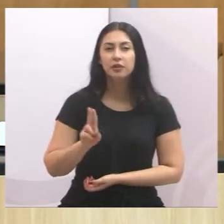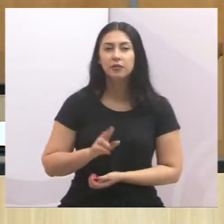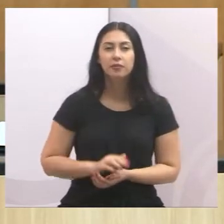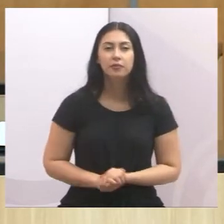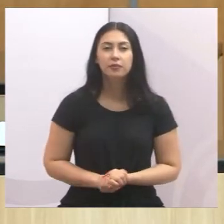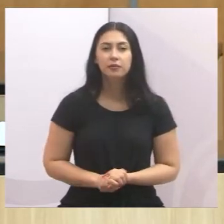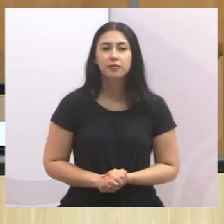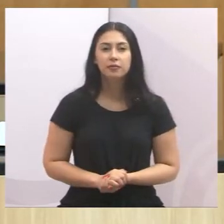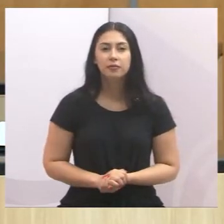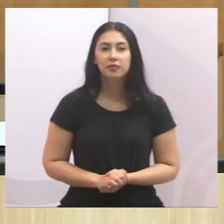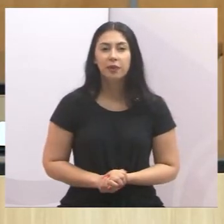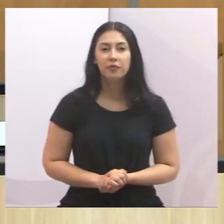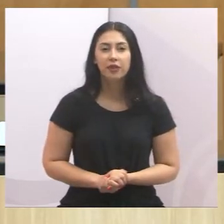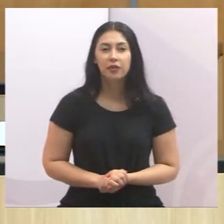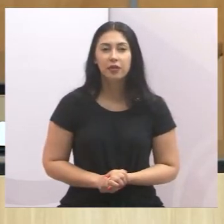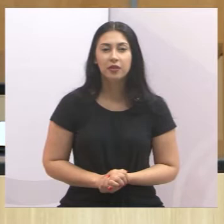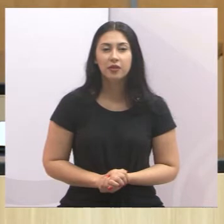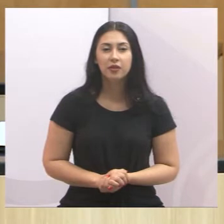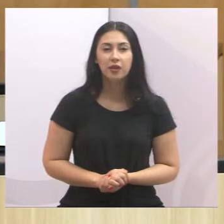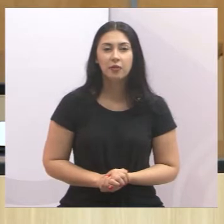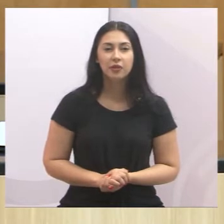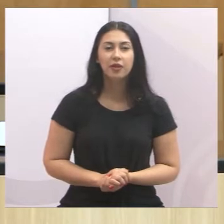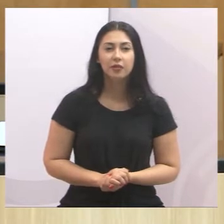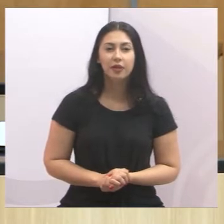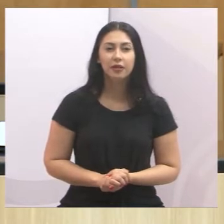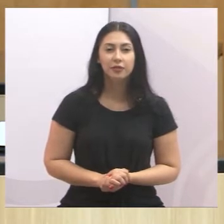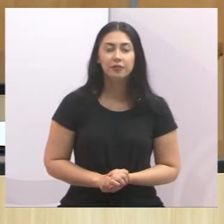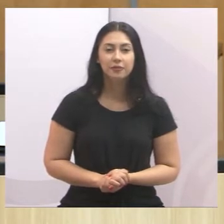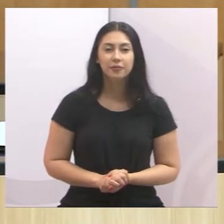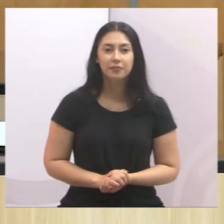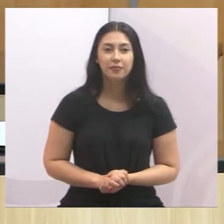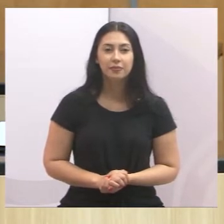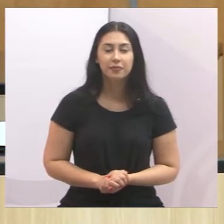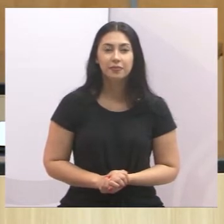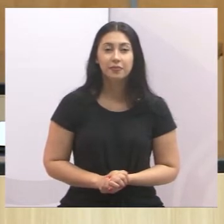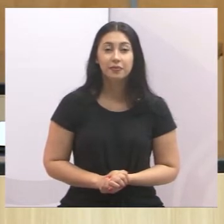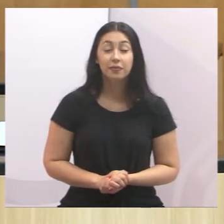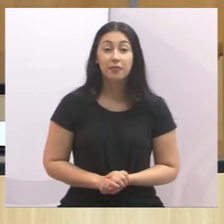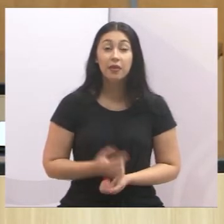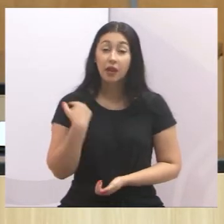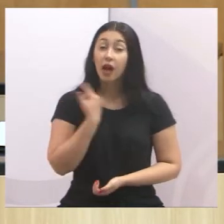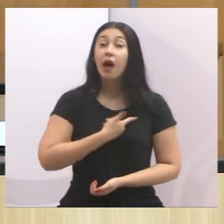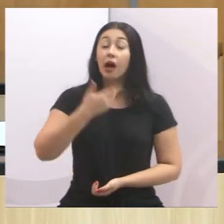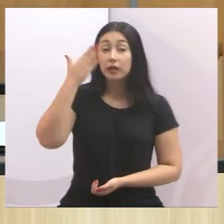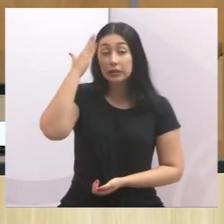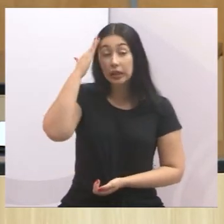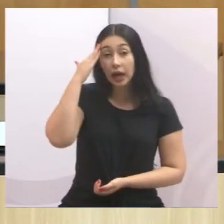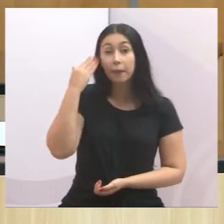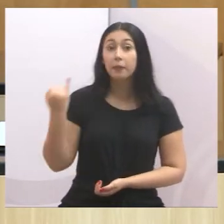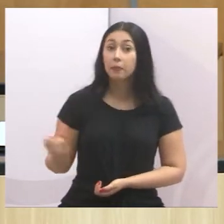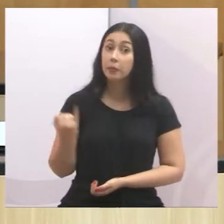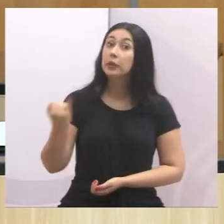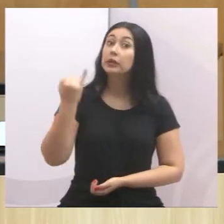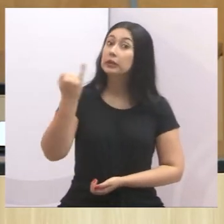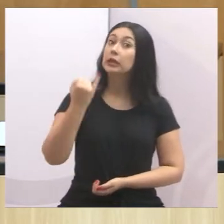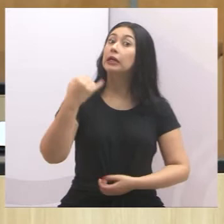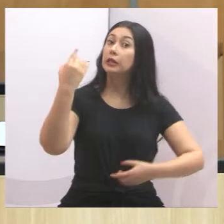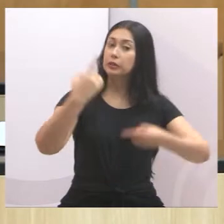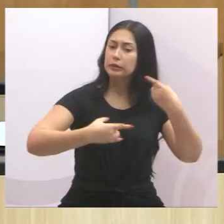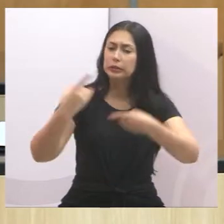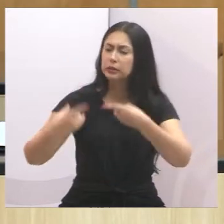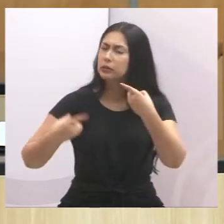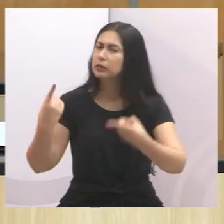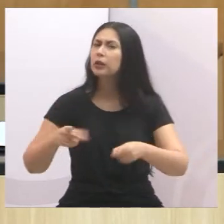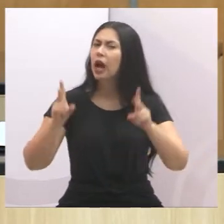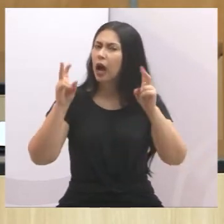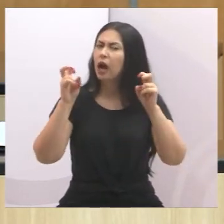Yolanda Domiciano, Luciane Abreu e Vitor Gonçalves. Inegável a importância do debate sobre questões atuais como o racismo,